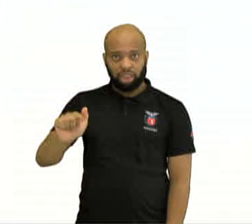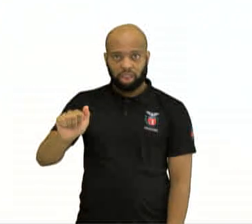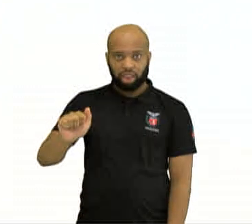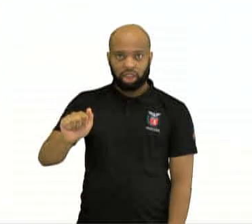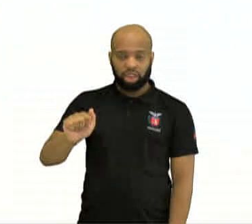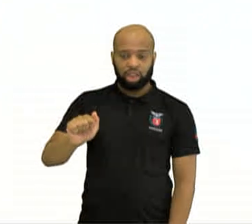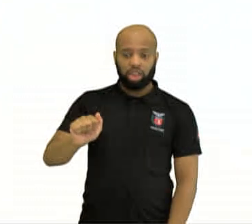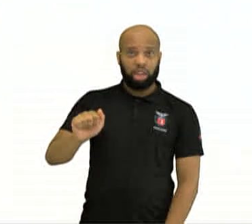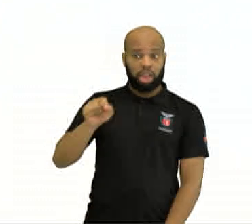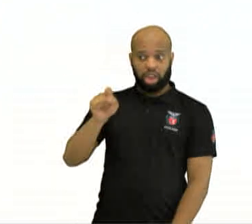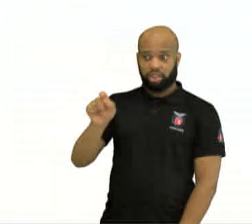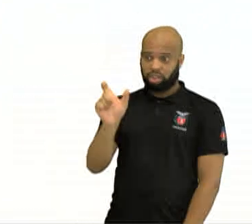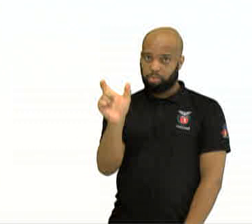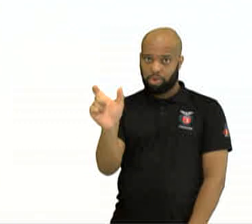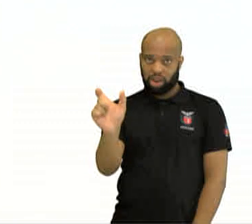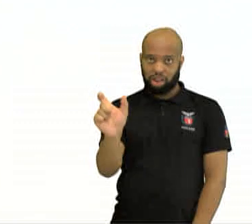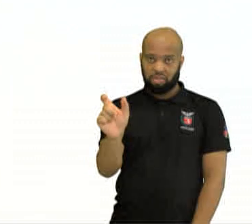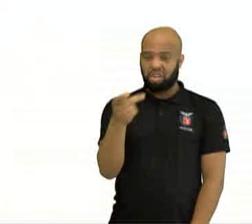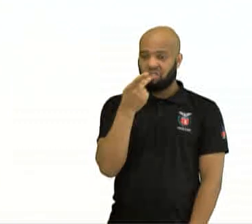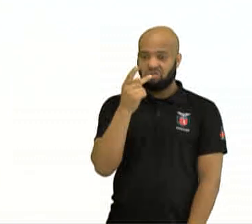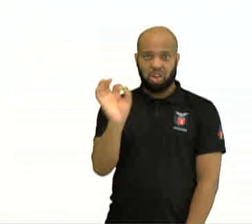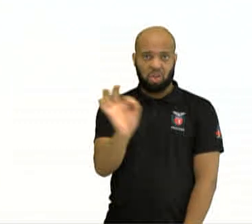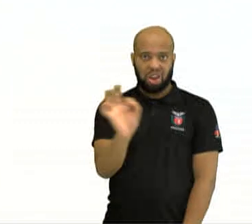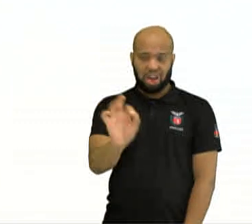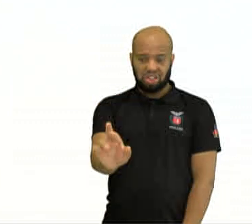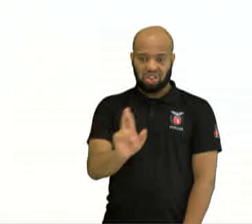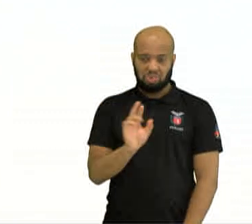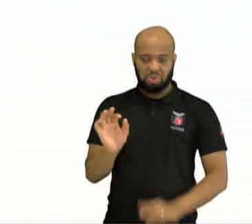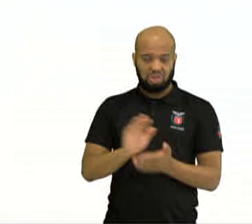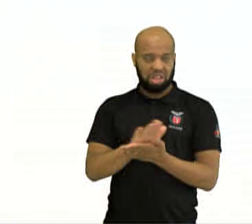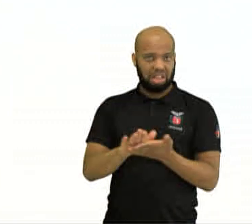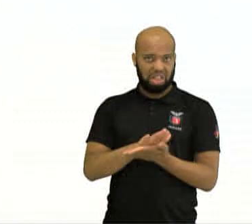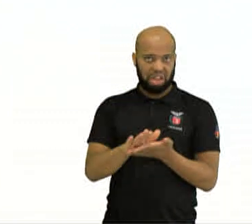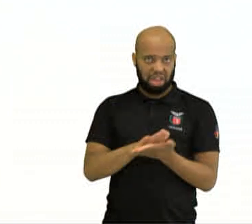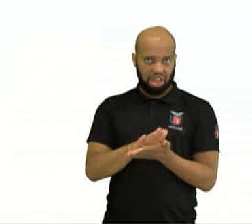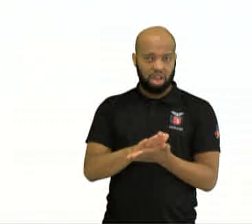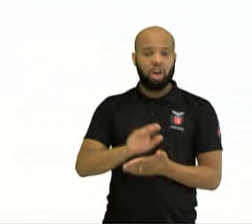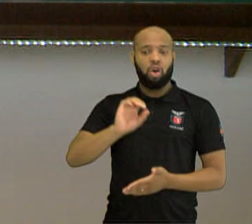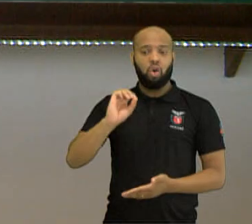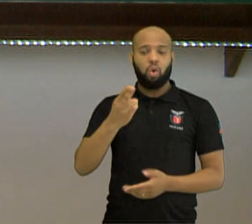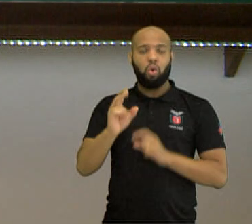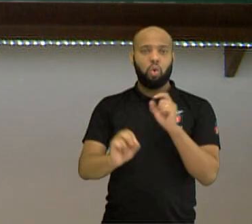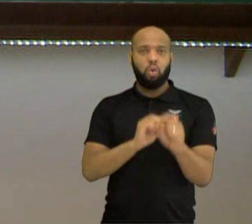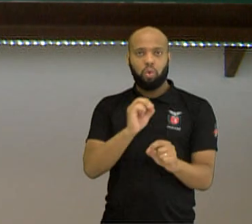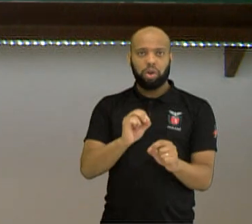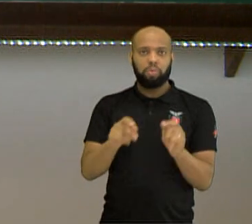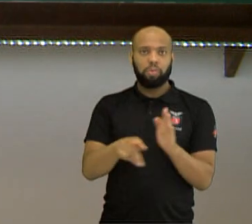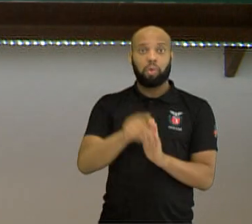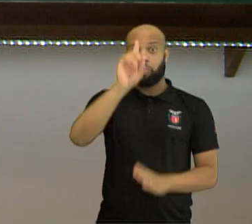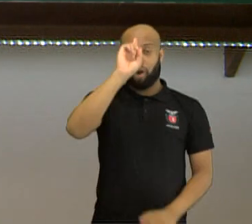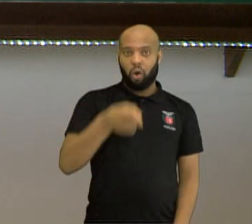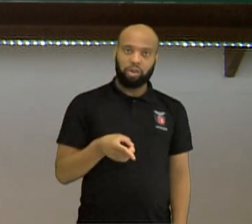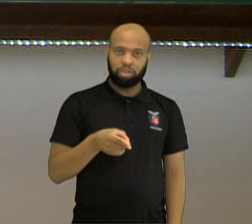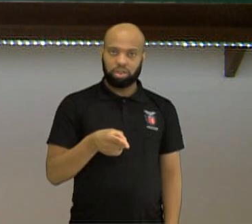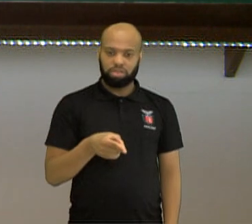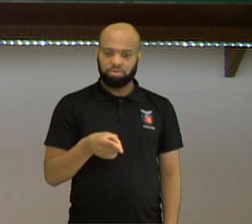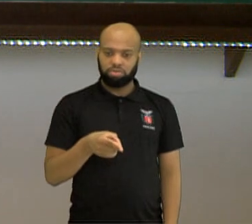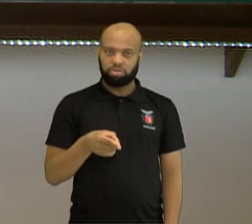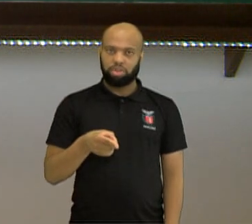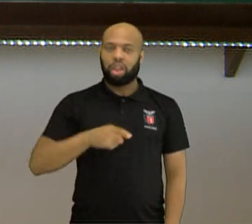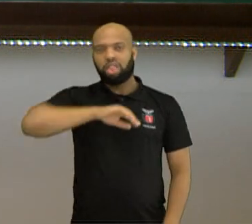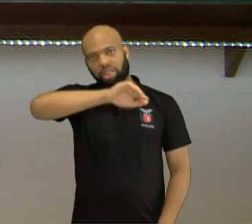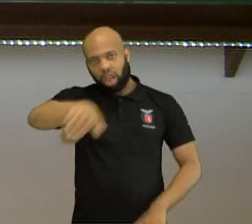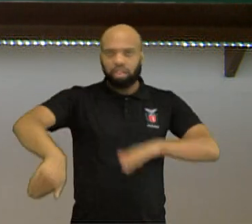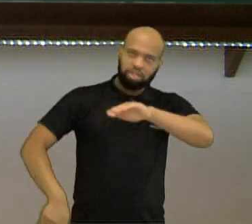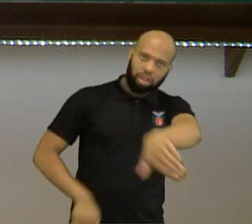se referir a nada, não disse coisa nenhuma, ou ser um imperativo, né? Dar uma ordem, né?